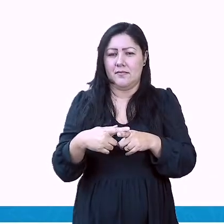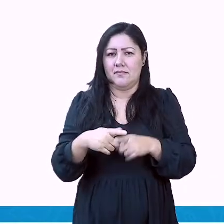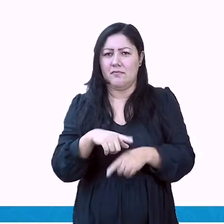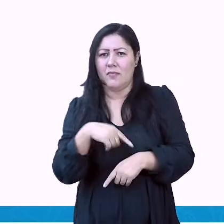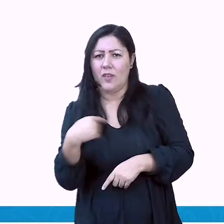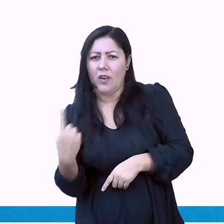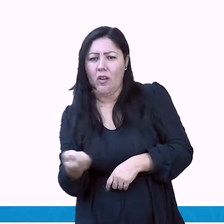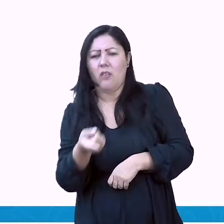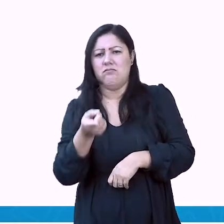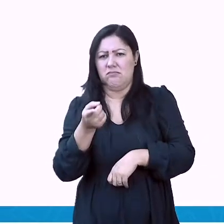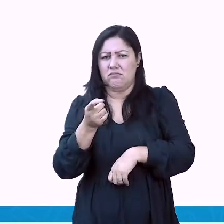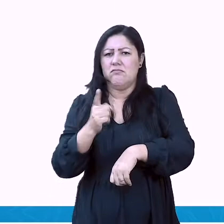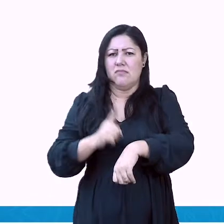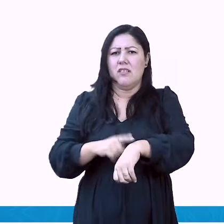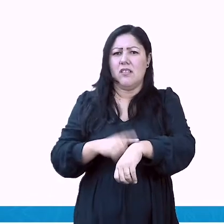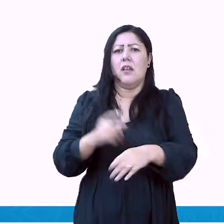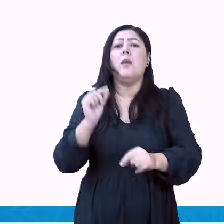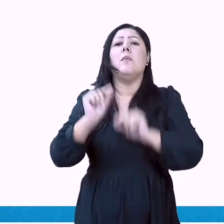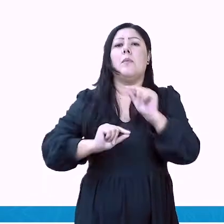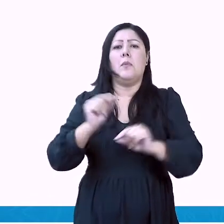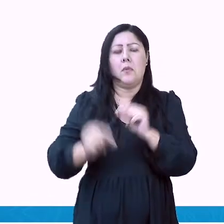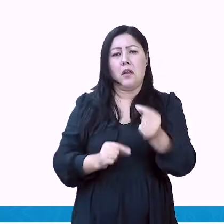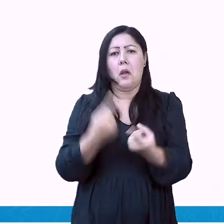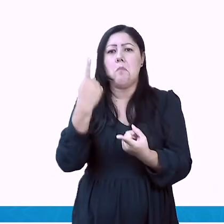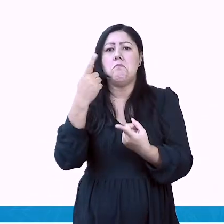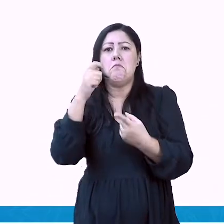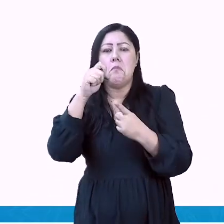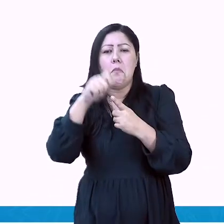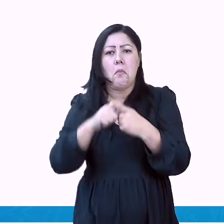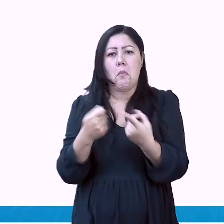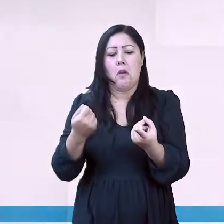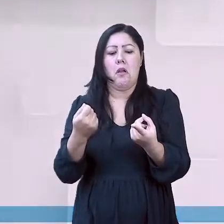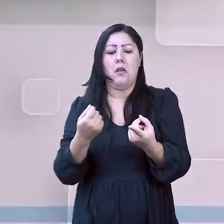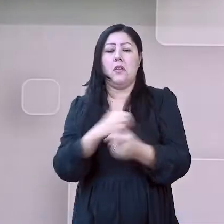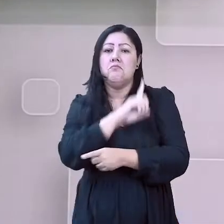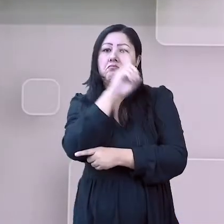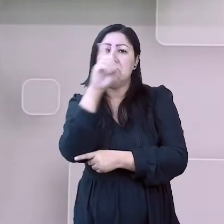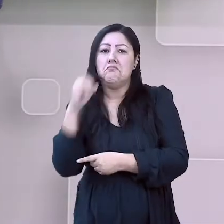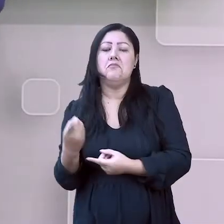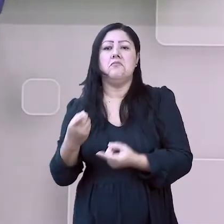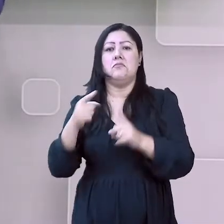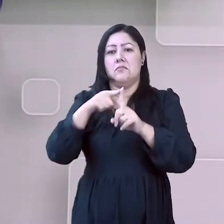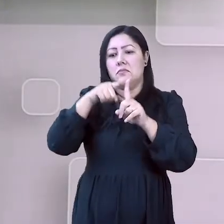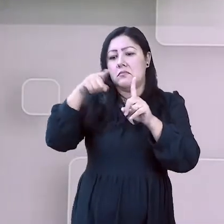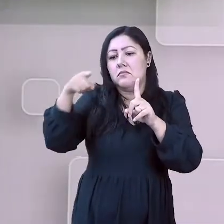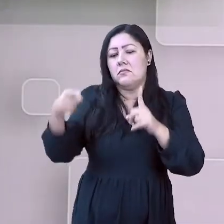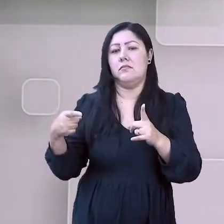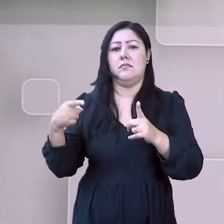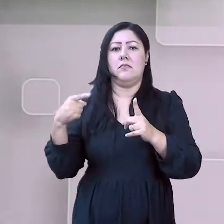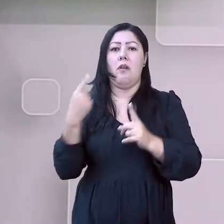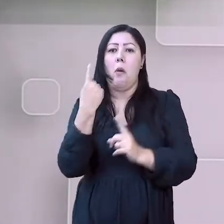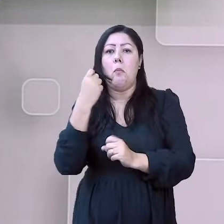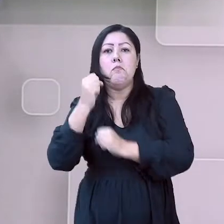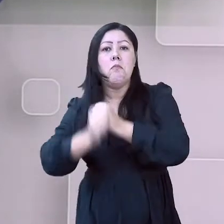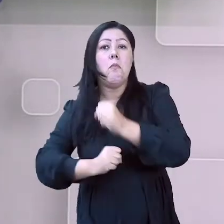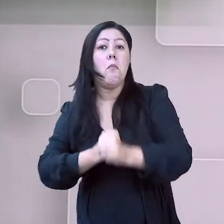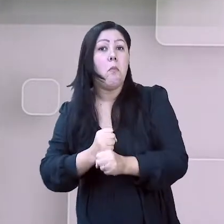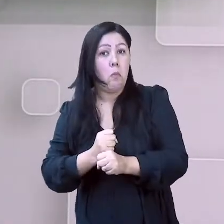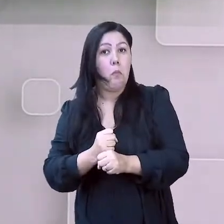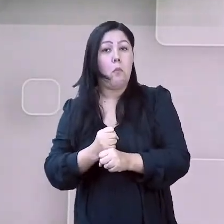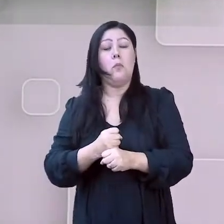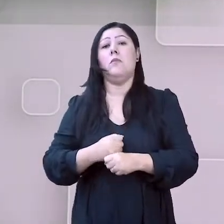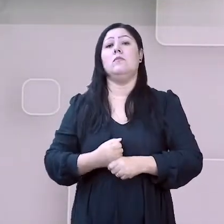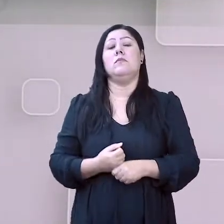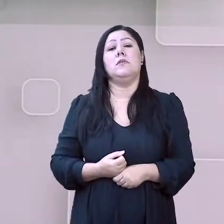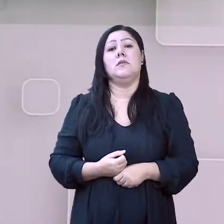1 ano, 2 anos, 1 mês, 1 dia, 1 semana. Não é verdade? Opa,